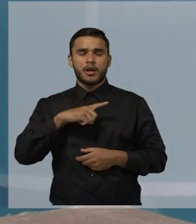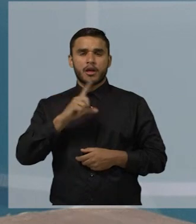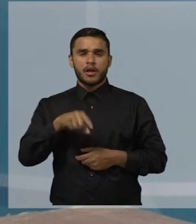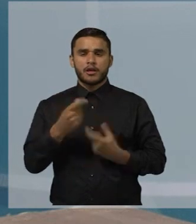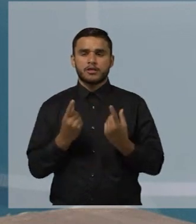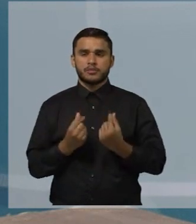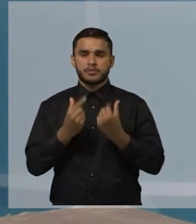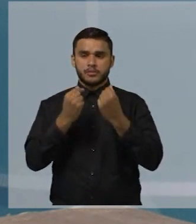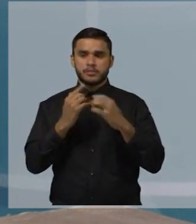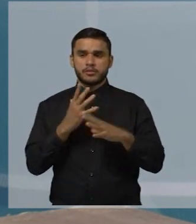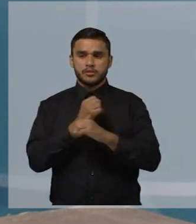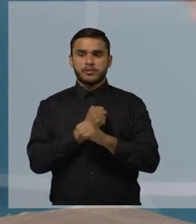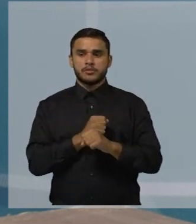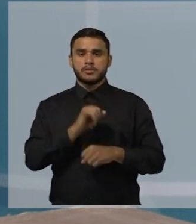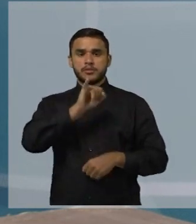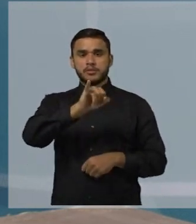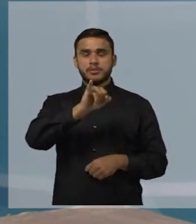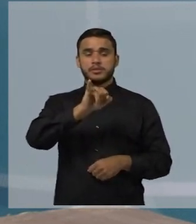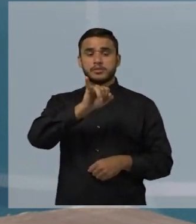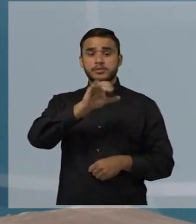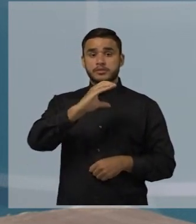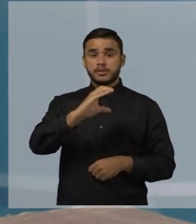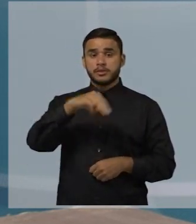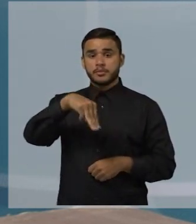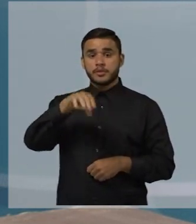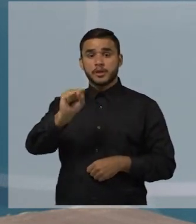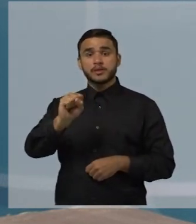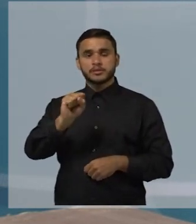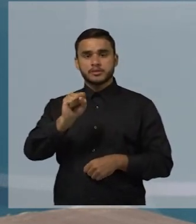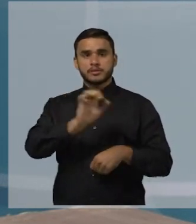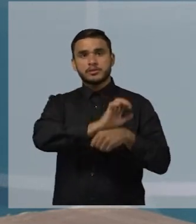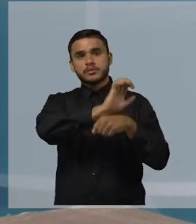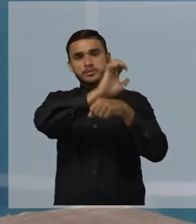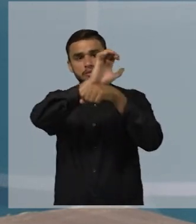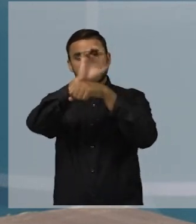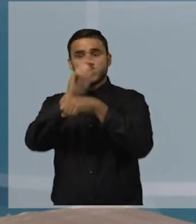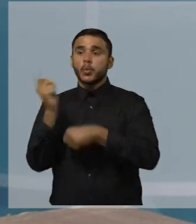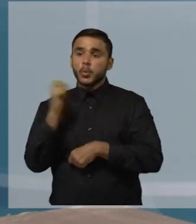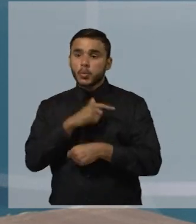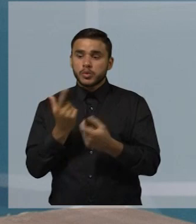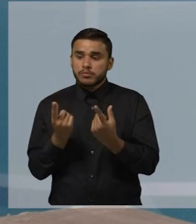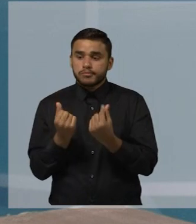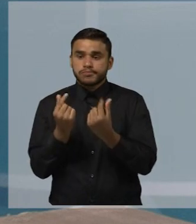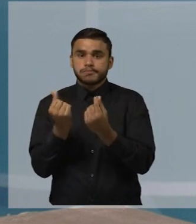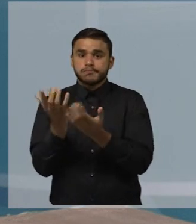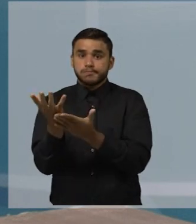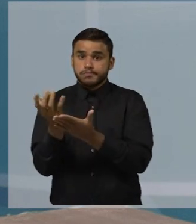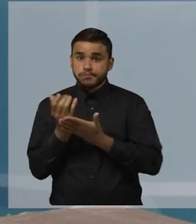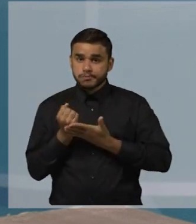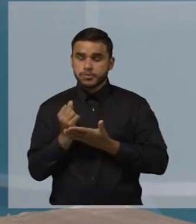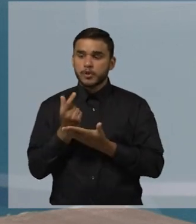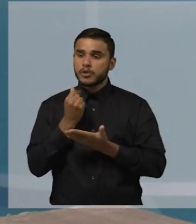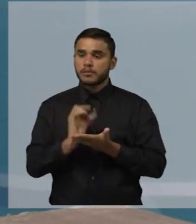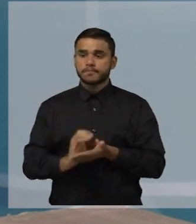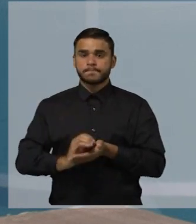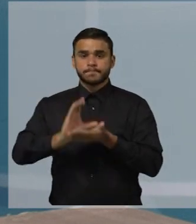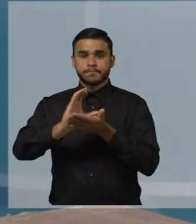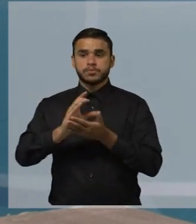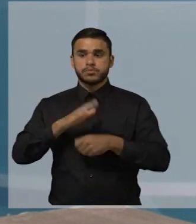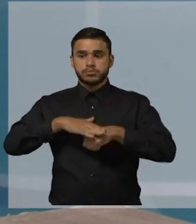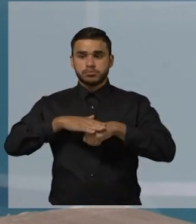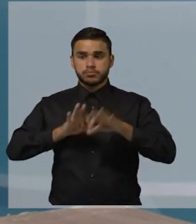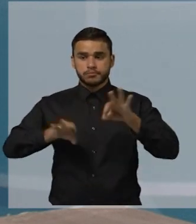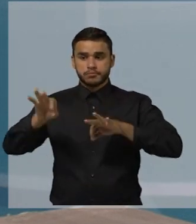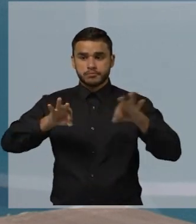em substituição aos ICMS dos estados, que é a única fonte própria de recursos que lhe daria